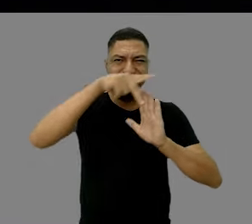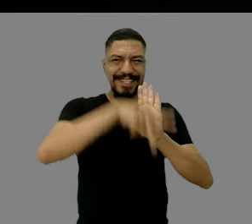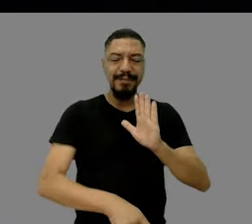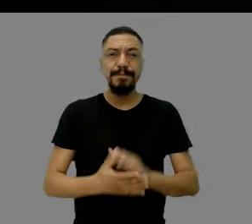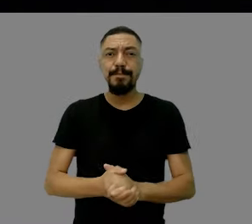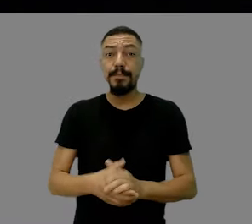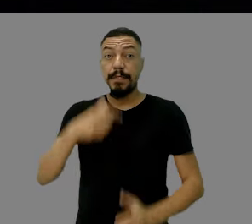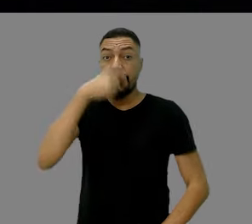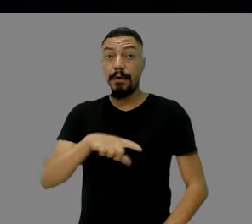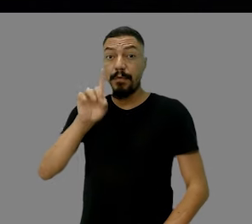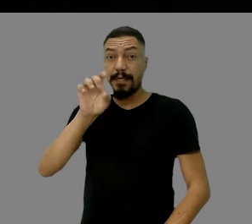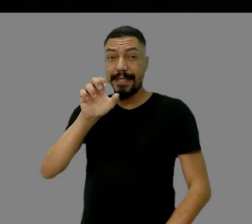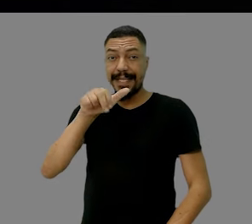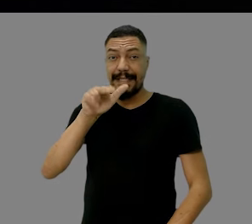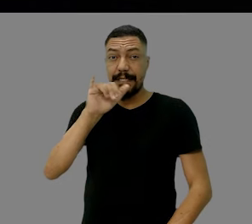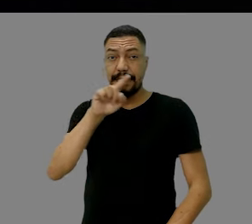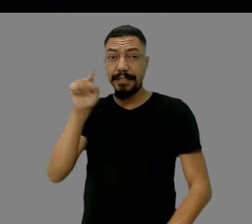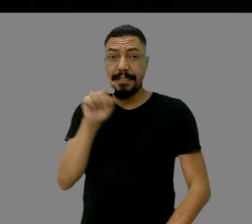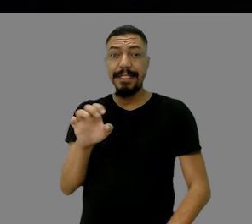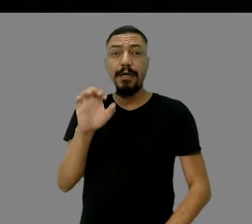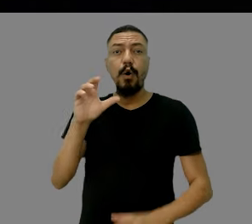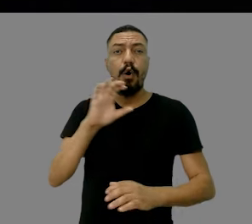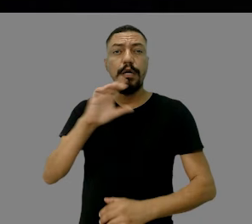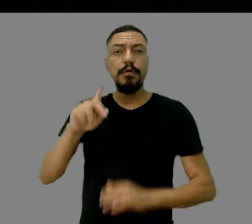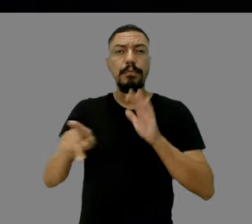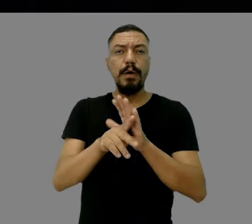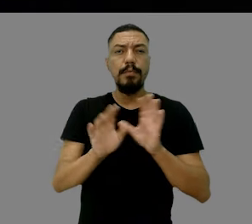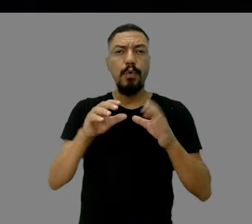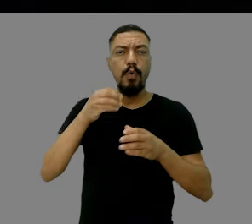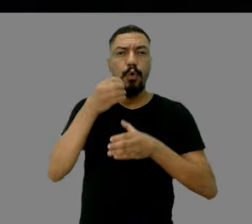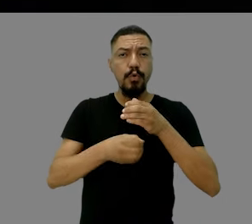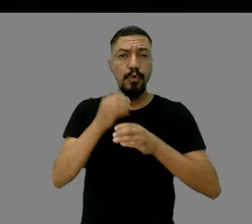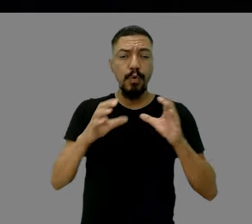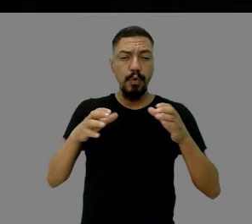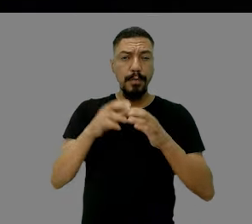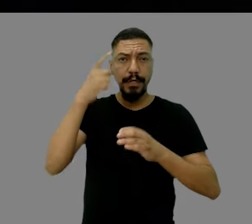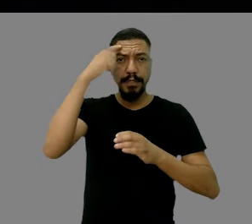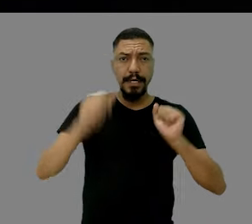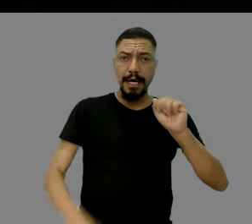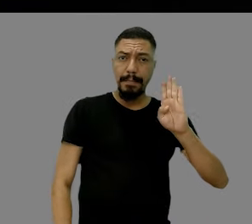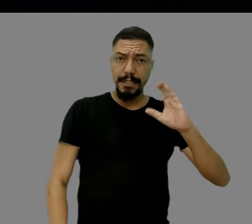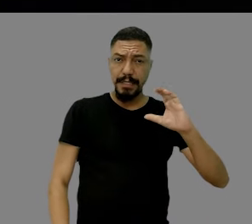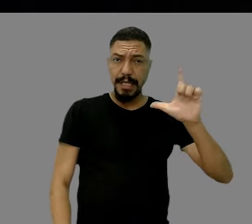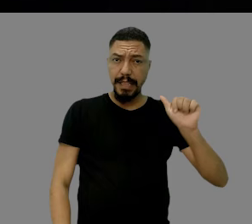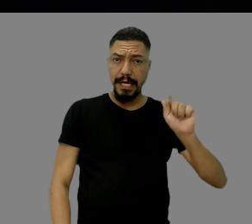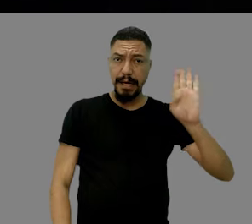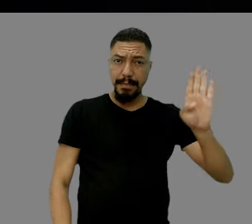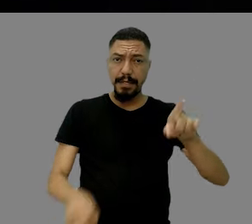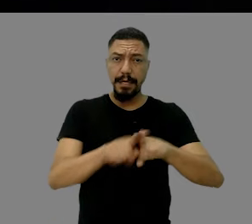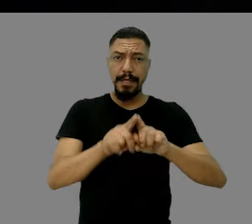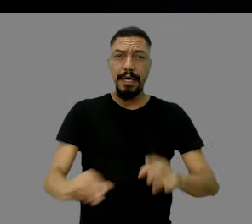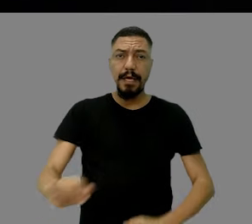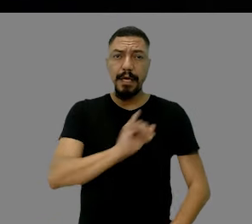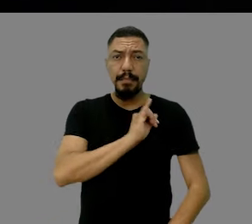Hoje, eu sou Denise Zabo, né, sou coordenadora, né, do Núcleo Criativo da ABC Lab e também da Iberá Cultural. Vim compartilhar